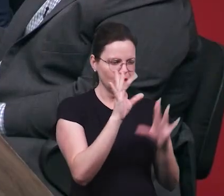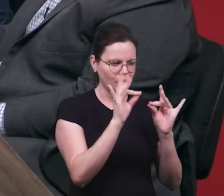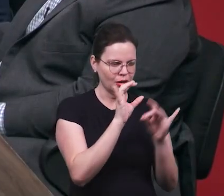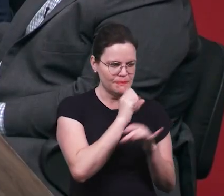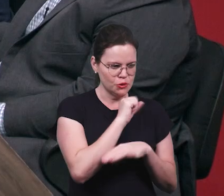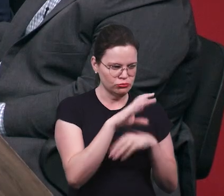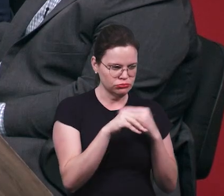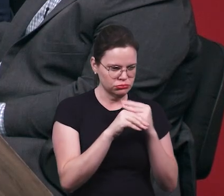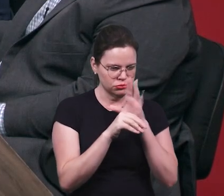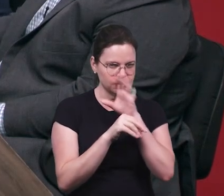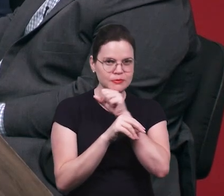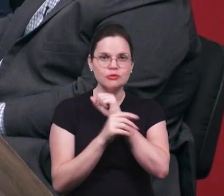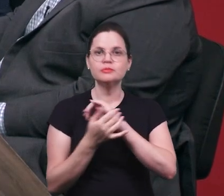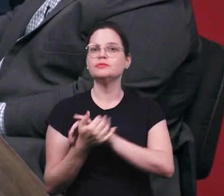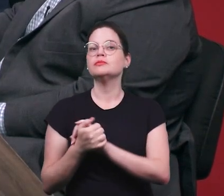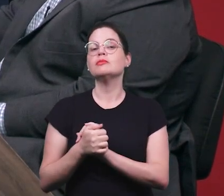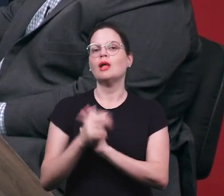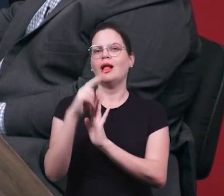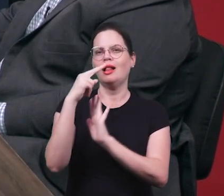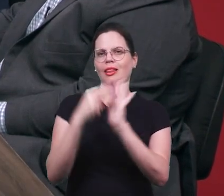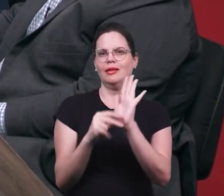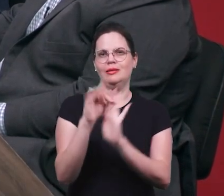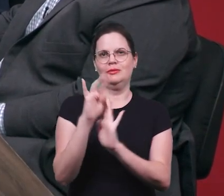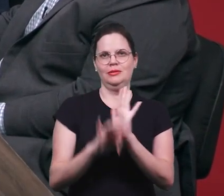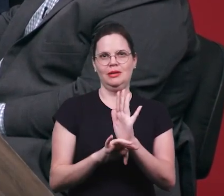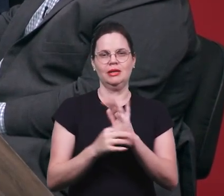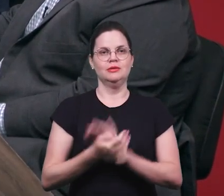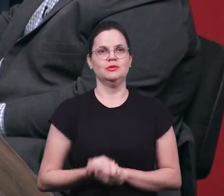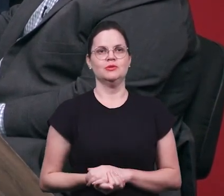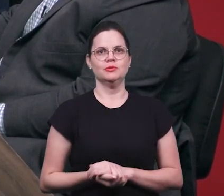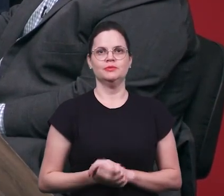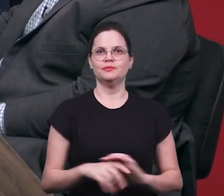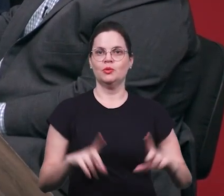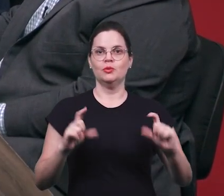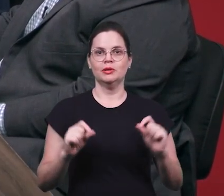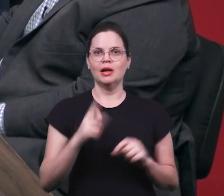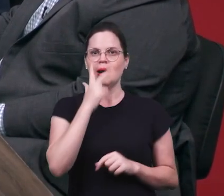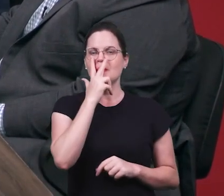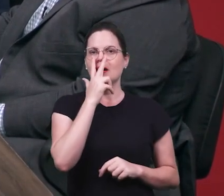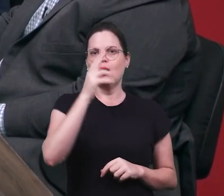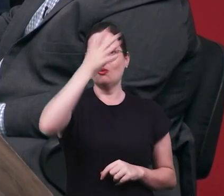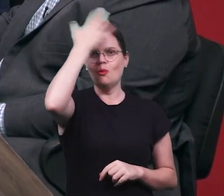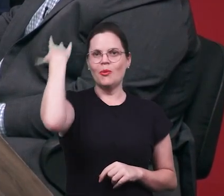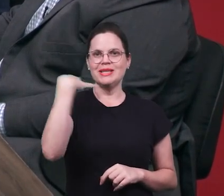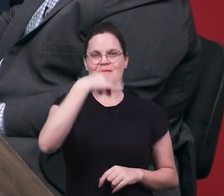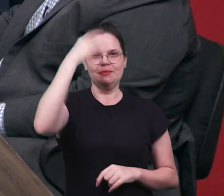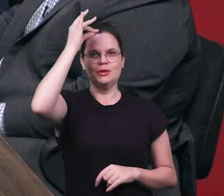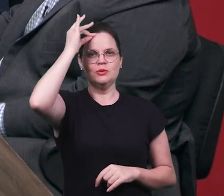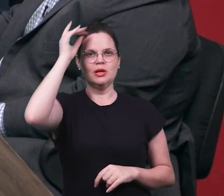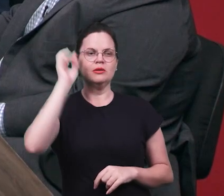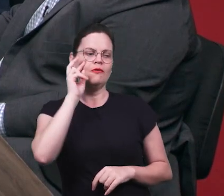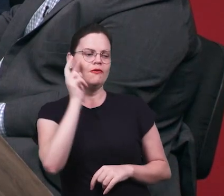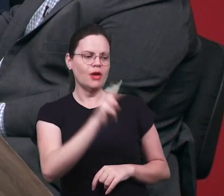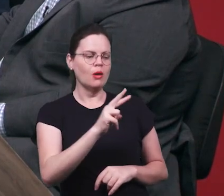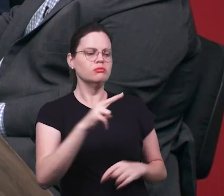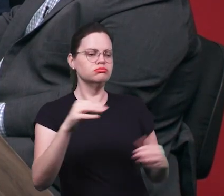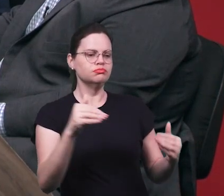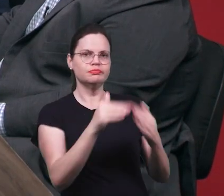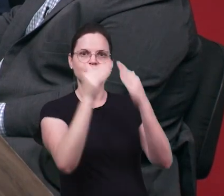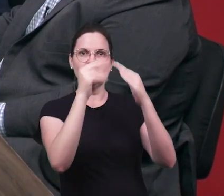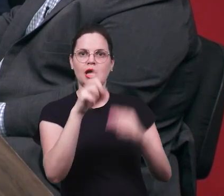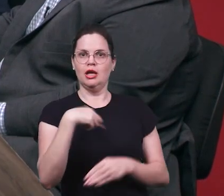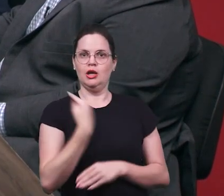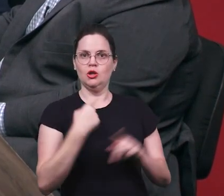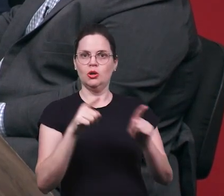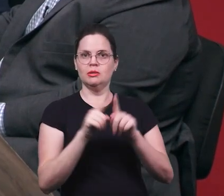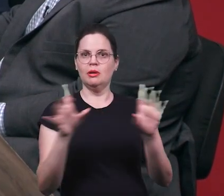Carlos, a gente vê no texto aqui, quando você, na verdade, pareceu bem ao Espírito Santo e a nós. Aqui a gente vê a